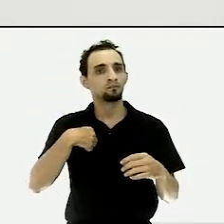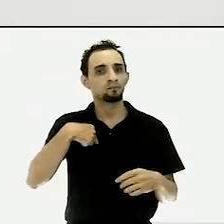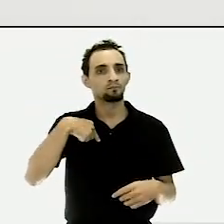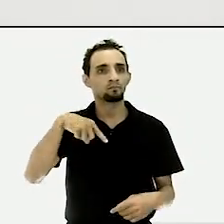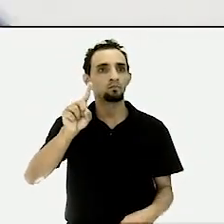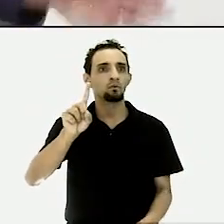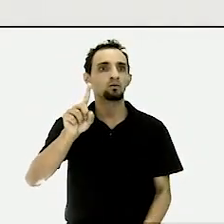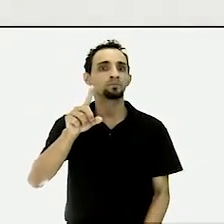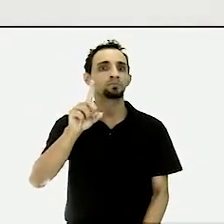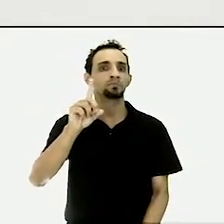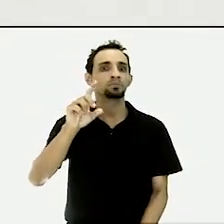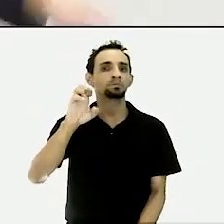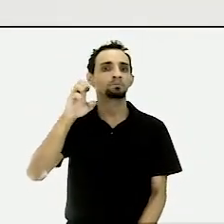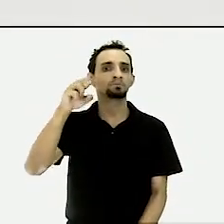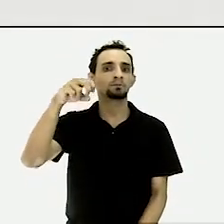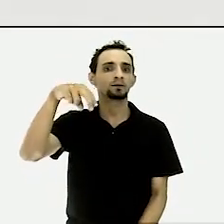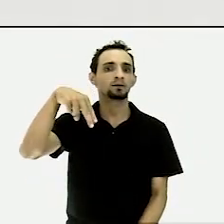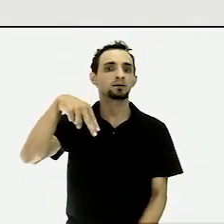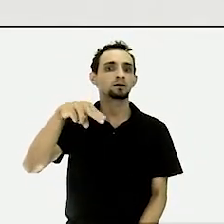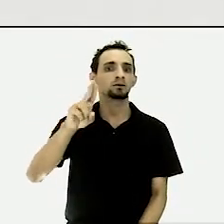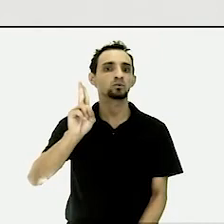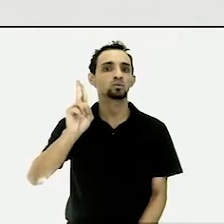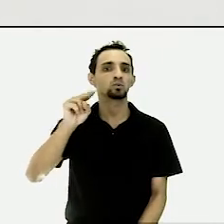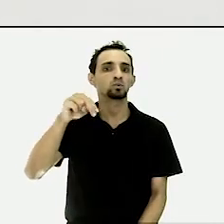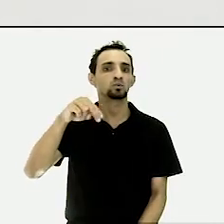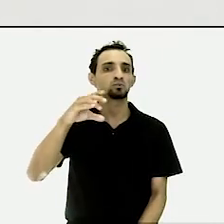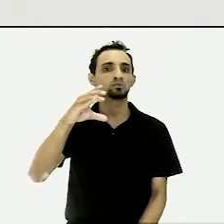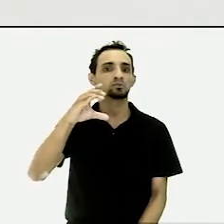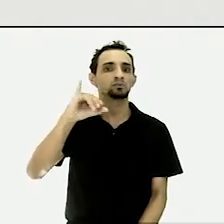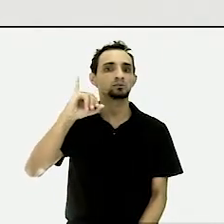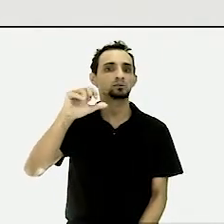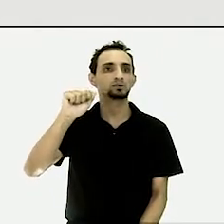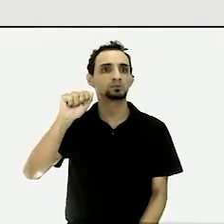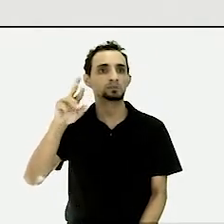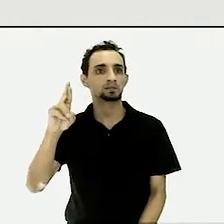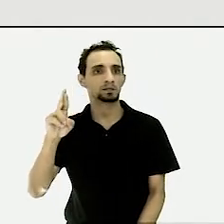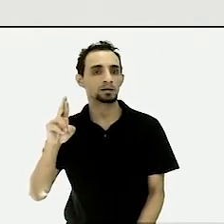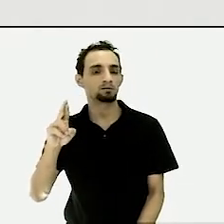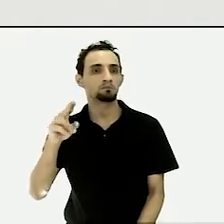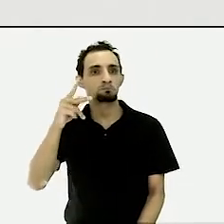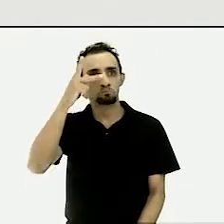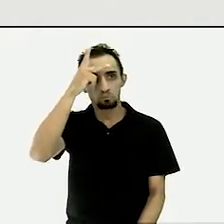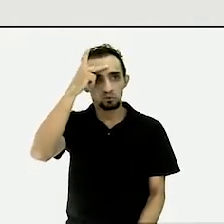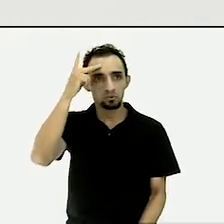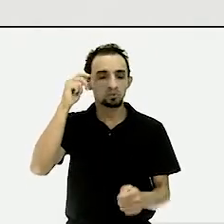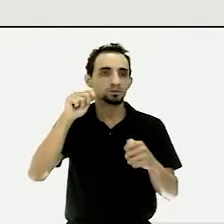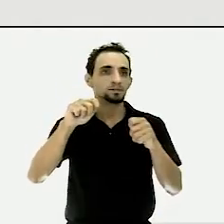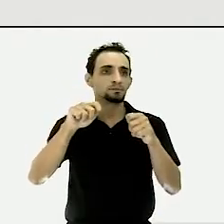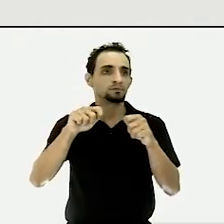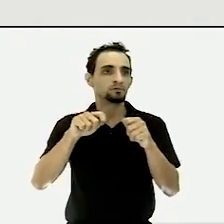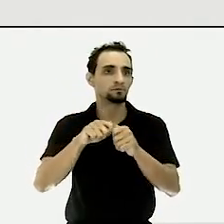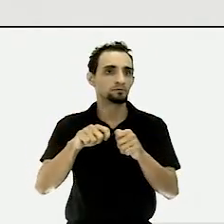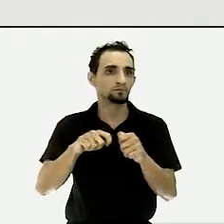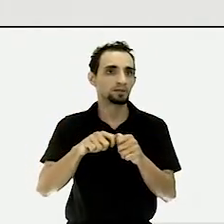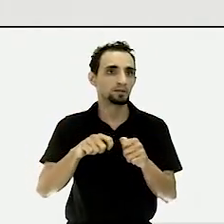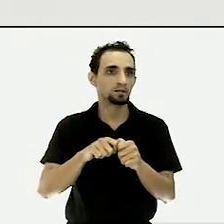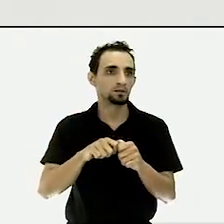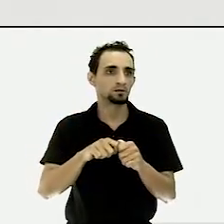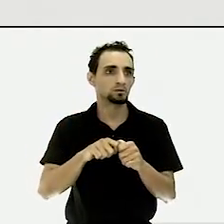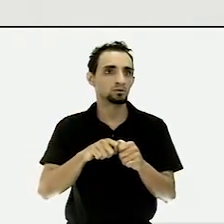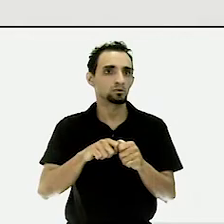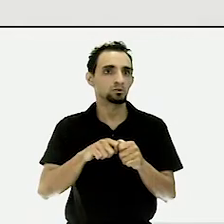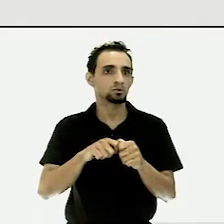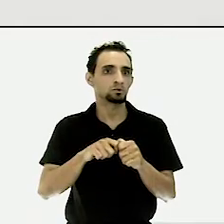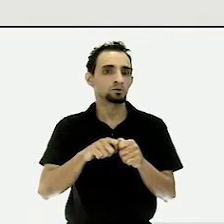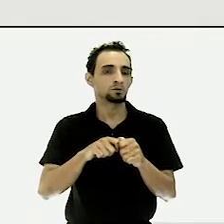né? Eu, Juninho, a Rosa. Falou, não vamos anunciar nada, dinheiro algum. Eu quero que chegue primeiro